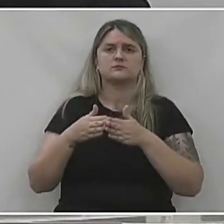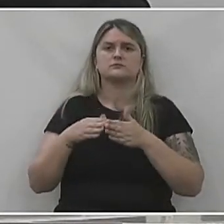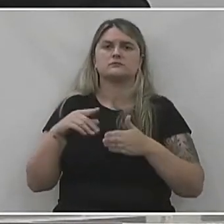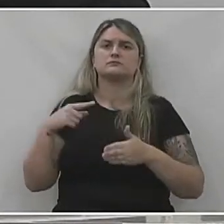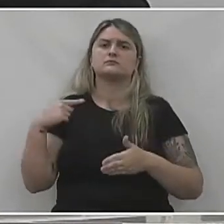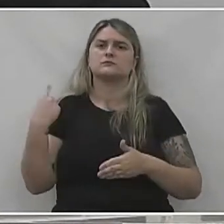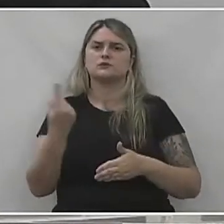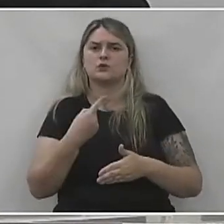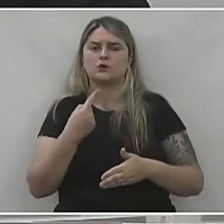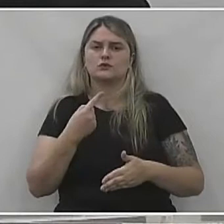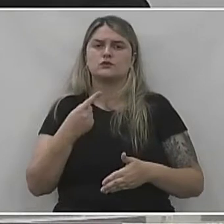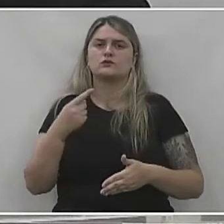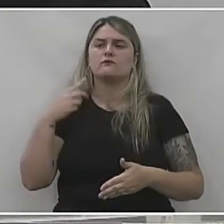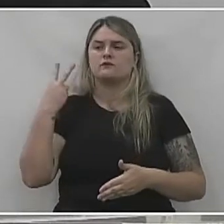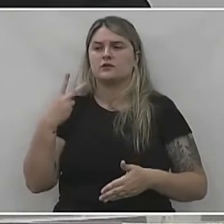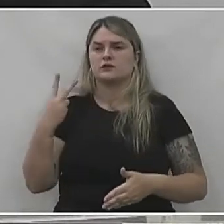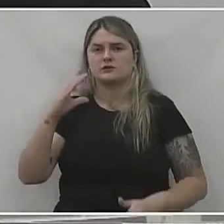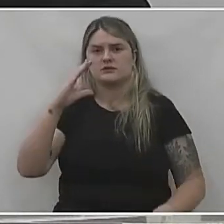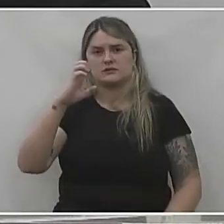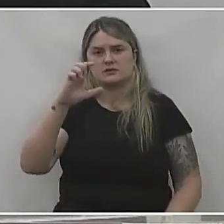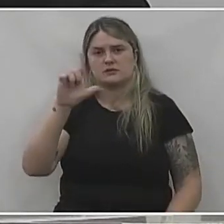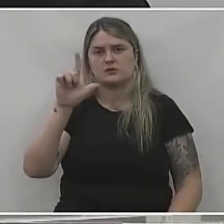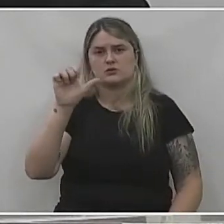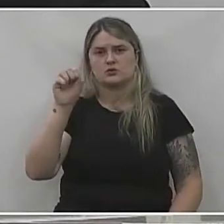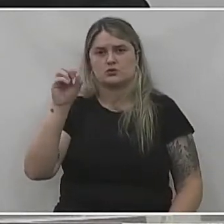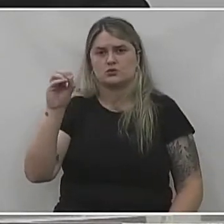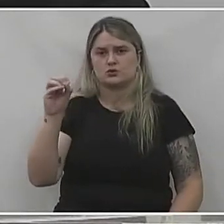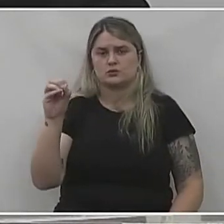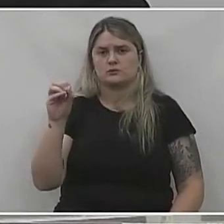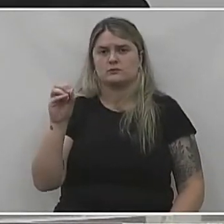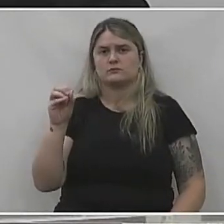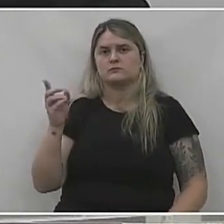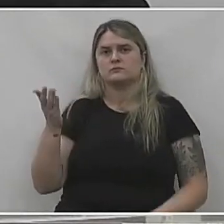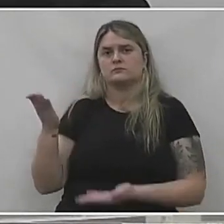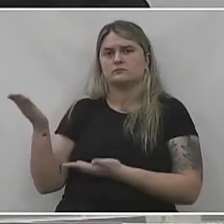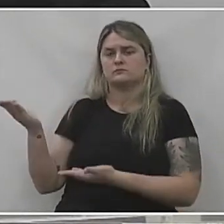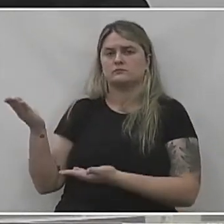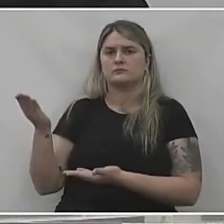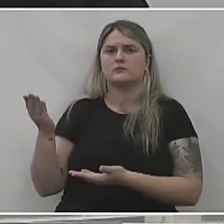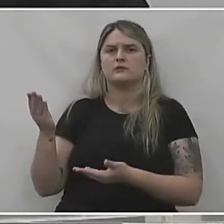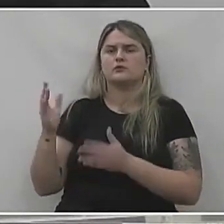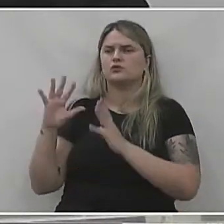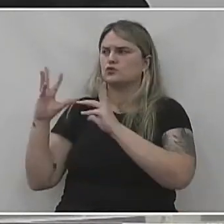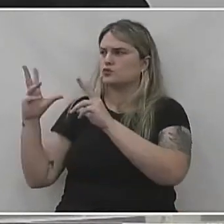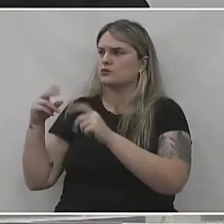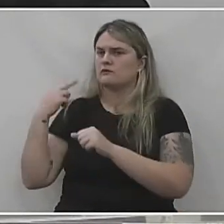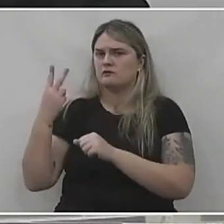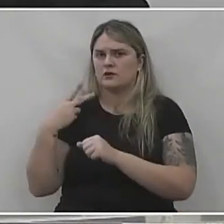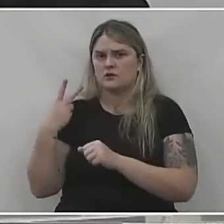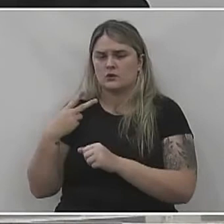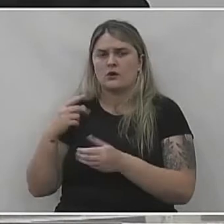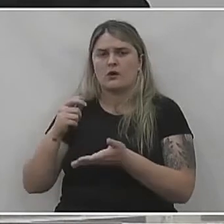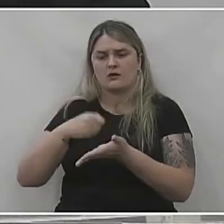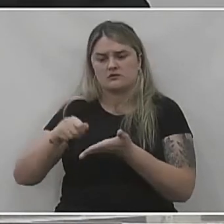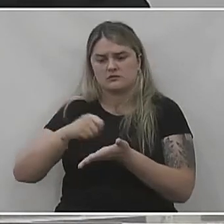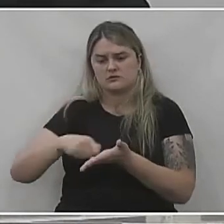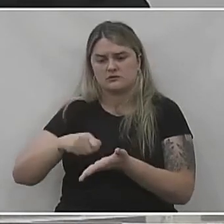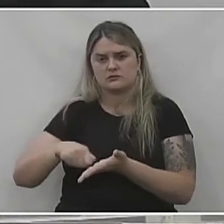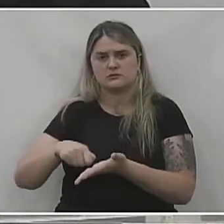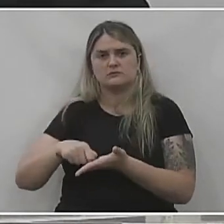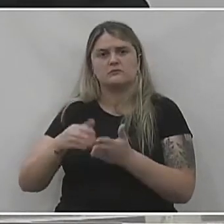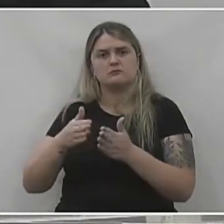nosso caro vereador Celso Rocha em qual eu não me engano todos os vereadores